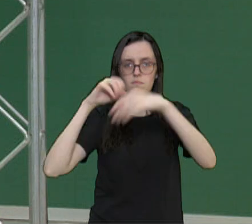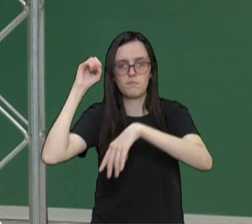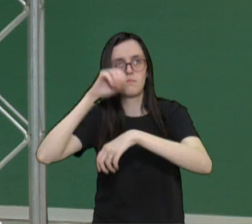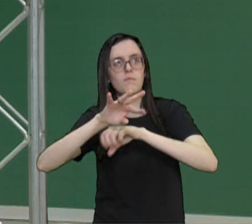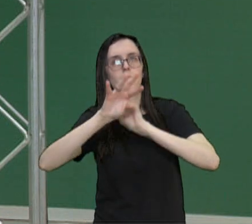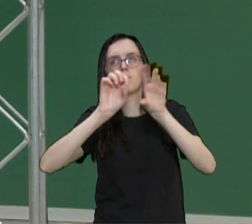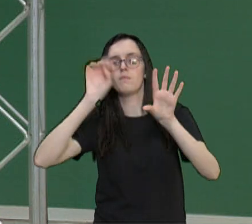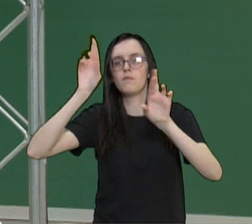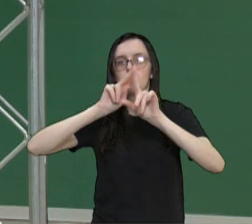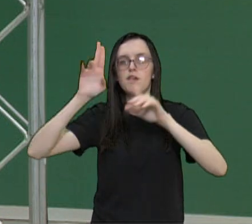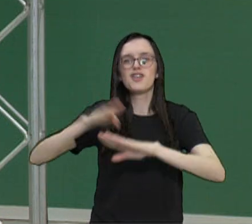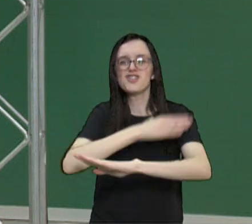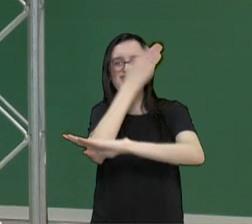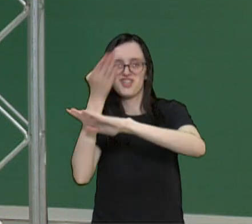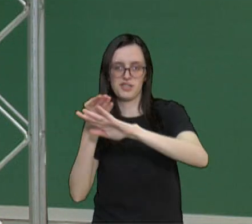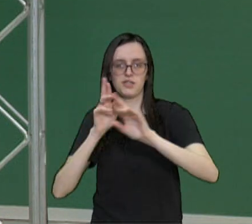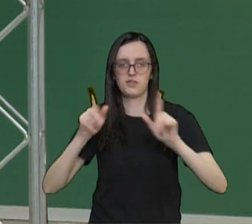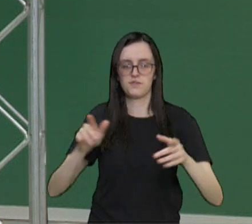dia.